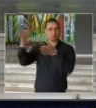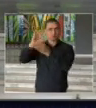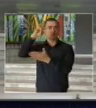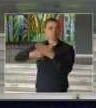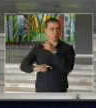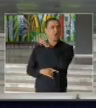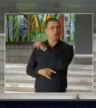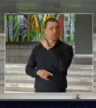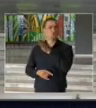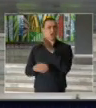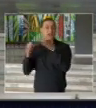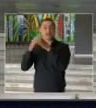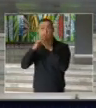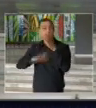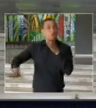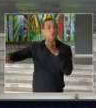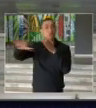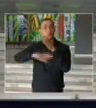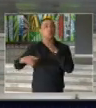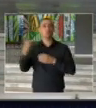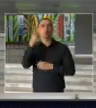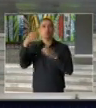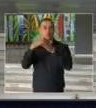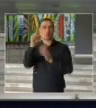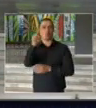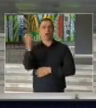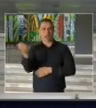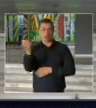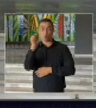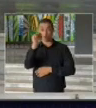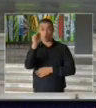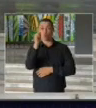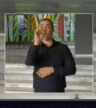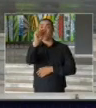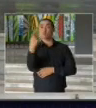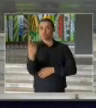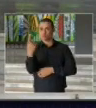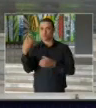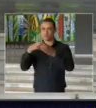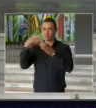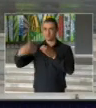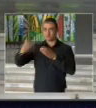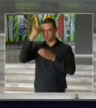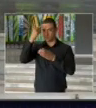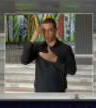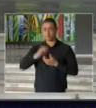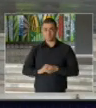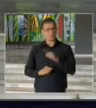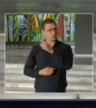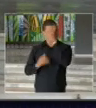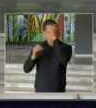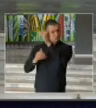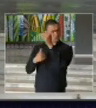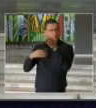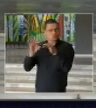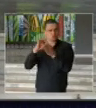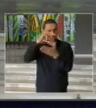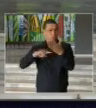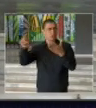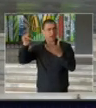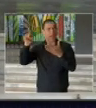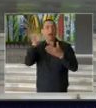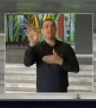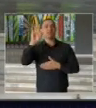futebol. Ah, você tá de brincadeira. E outra coisa, hein? Ele sabe pra caramba do campeonato, hein? É, hã? Sabe tudo. Ah, se você não